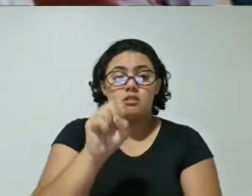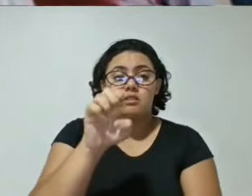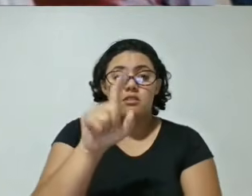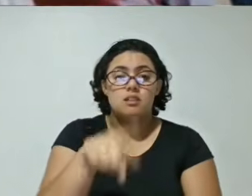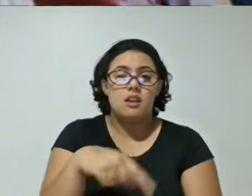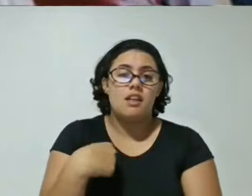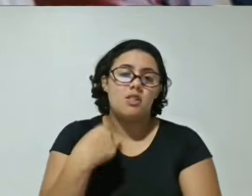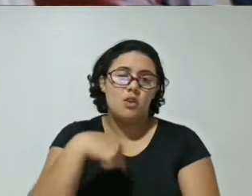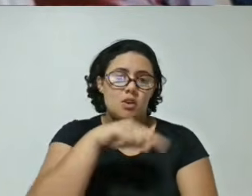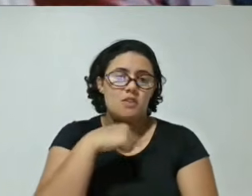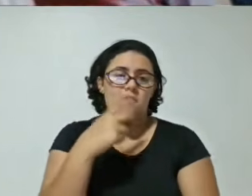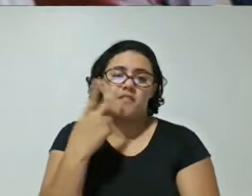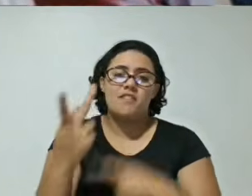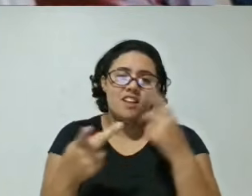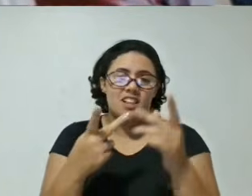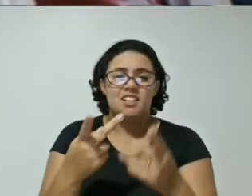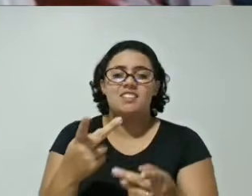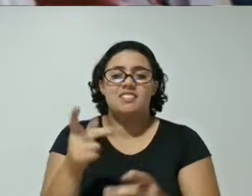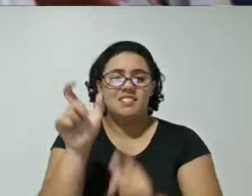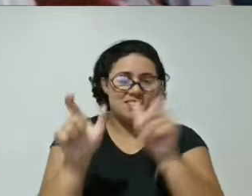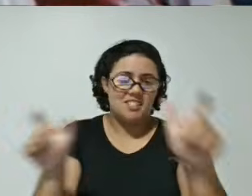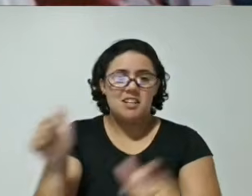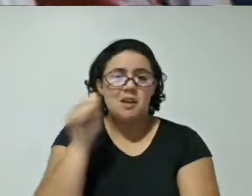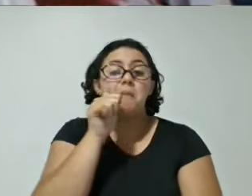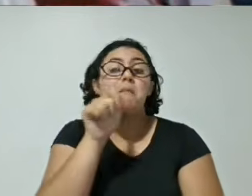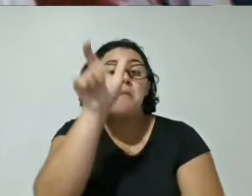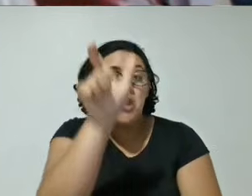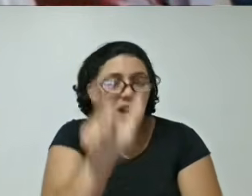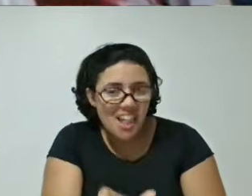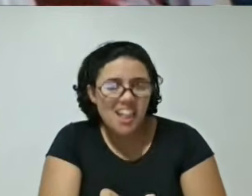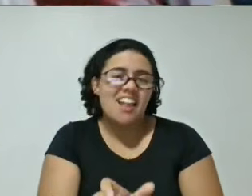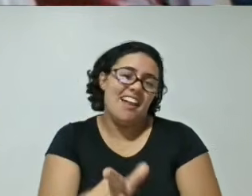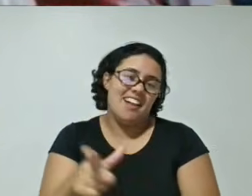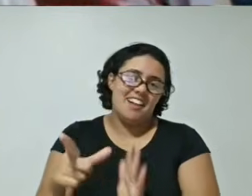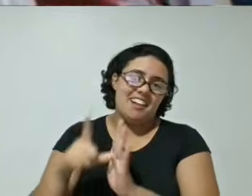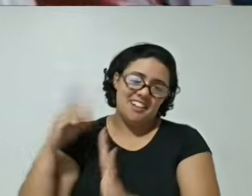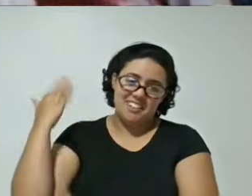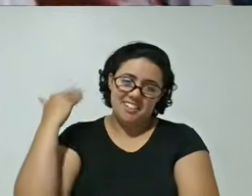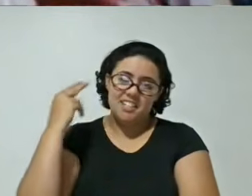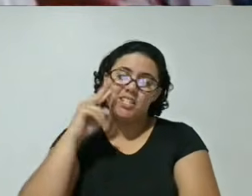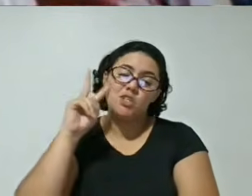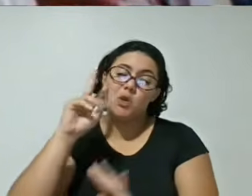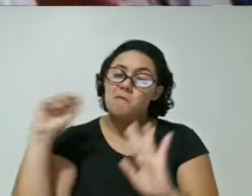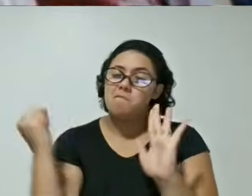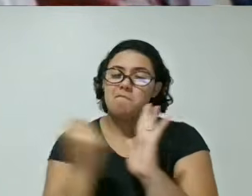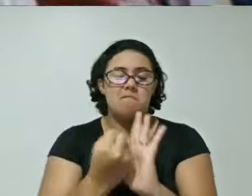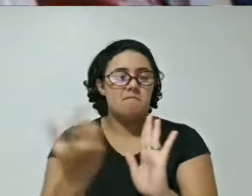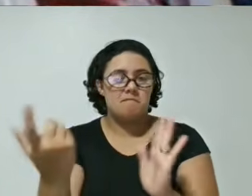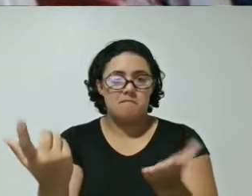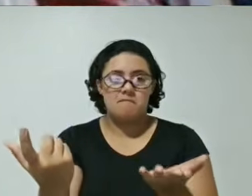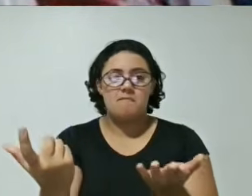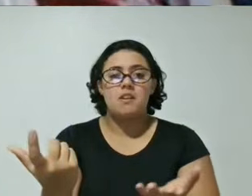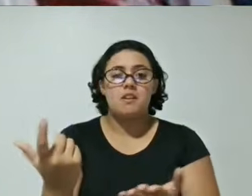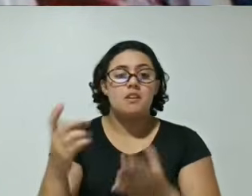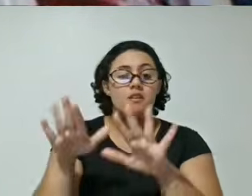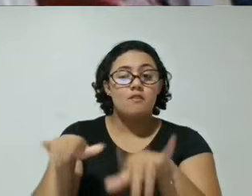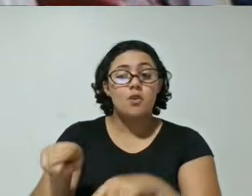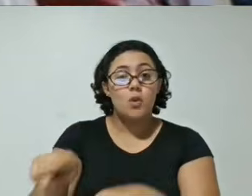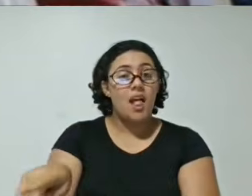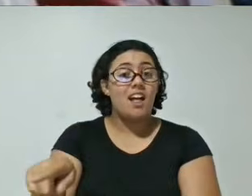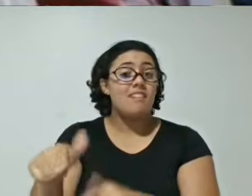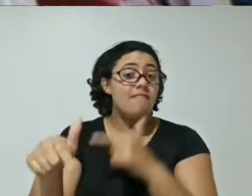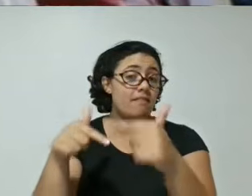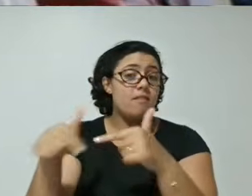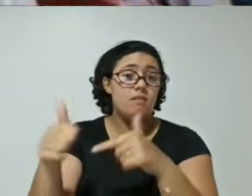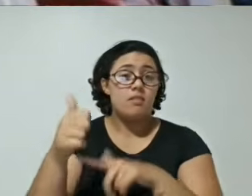da importância dessa mulher para a história desse equipamento, né, que ficou lá por 18 anos,